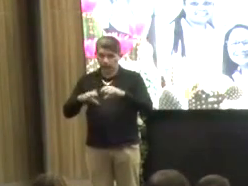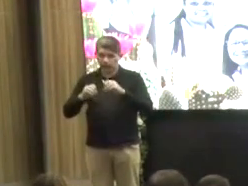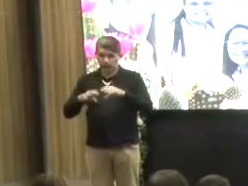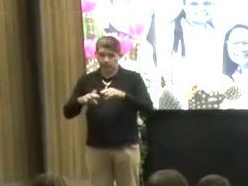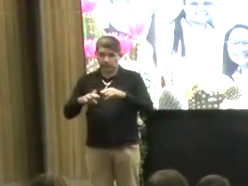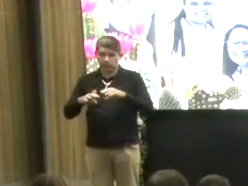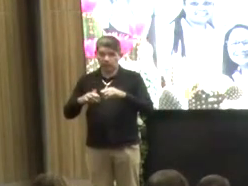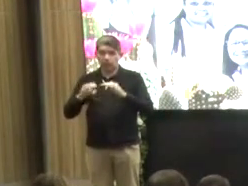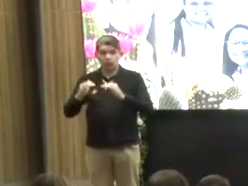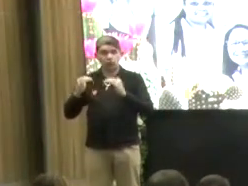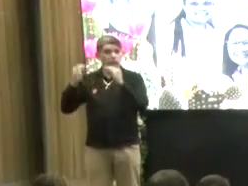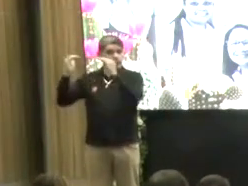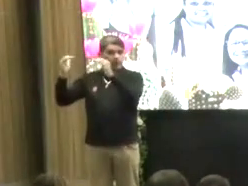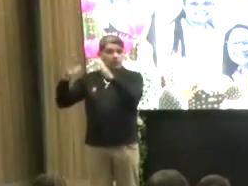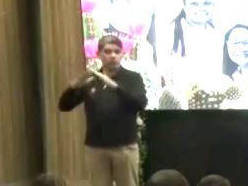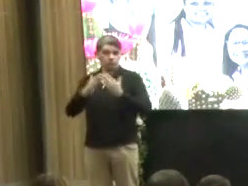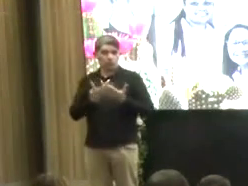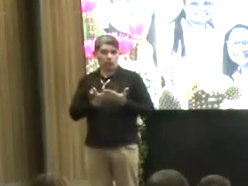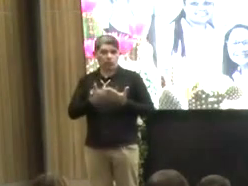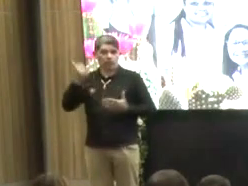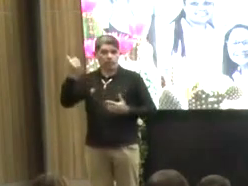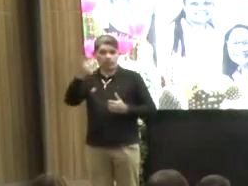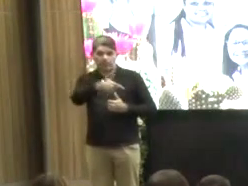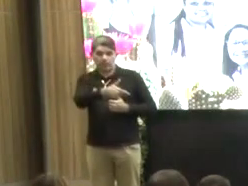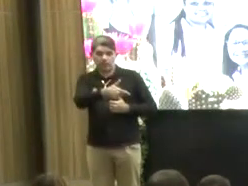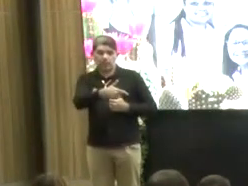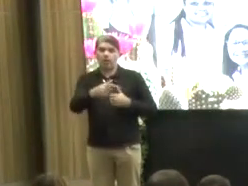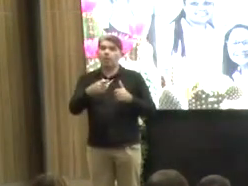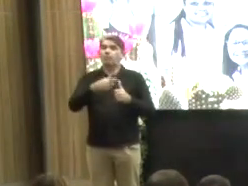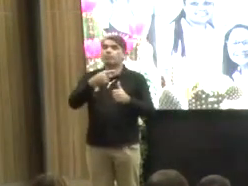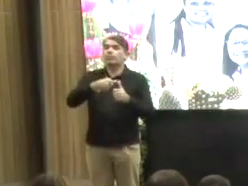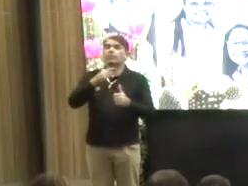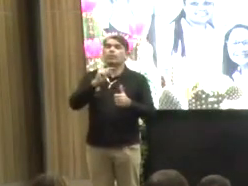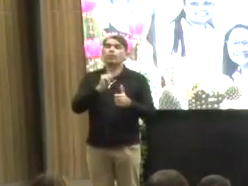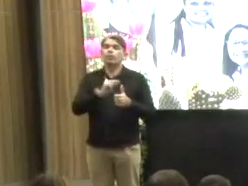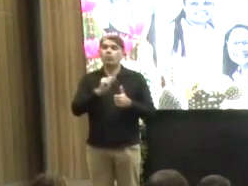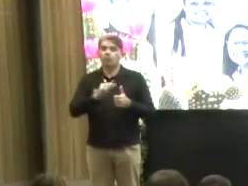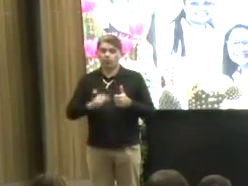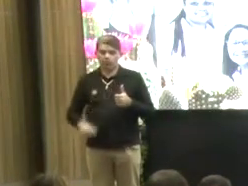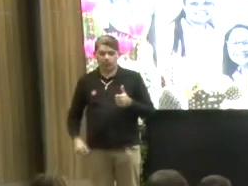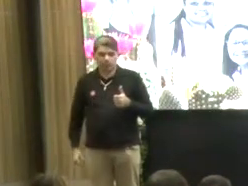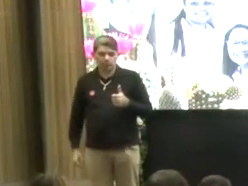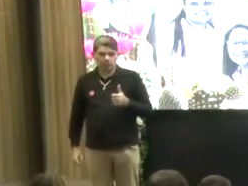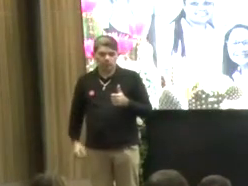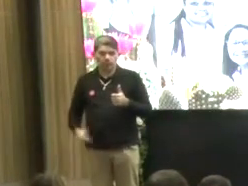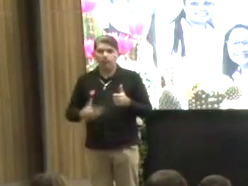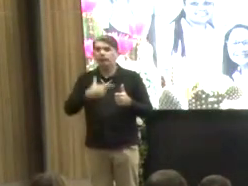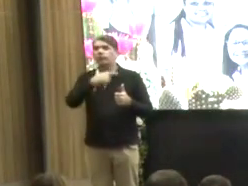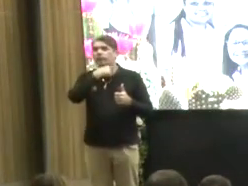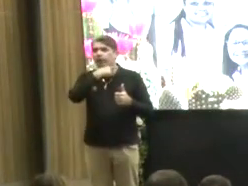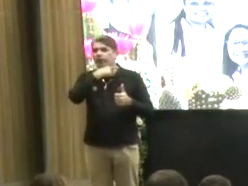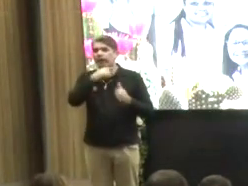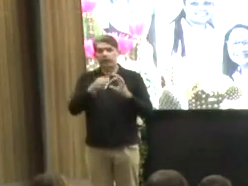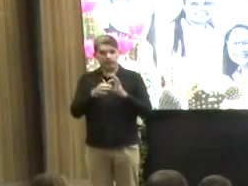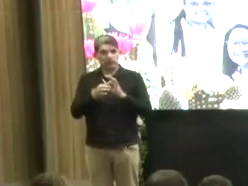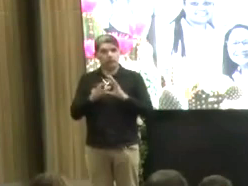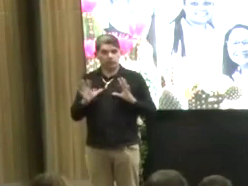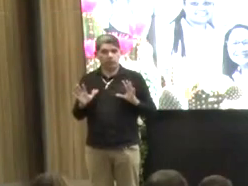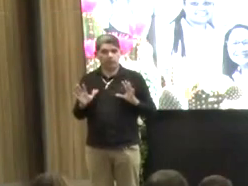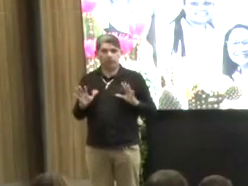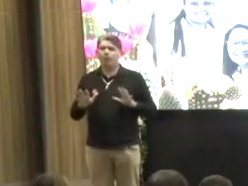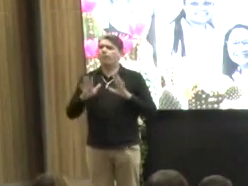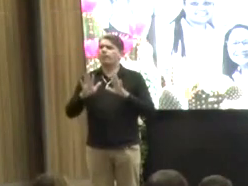nosso colega, não é? O primeiro é ele ter, essa vaga está disponível, mas não